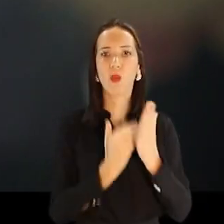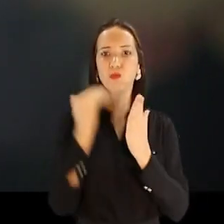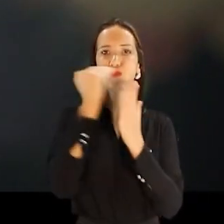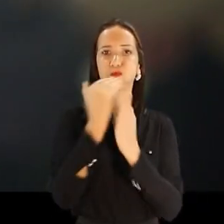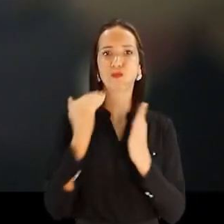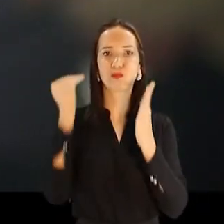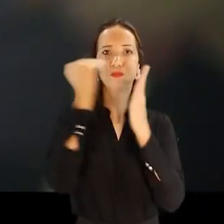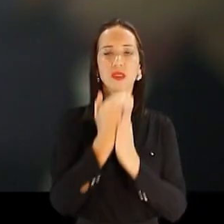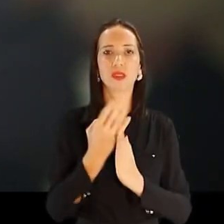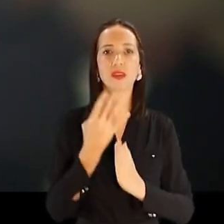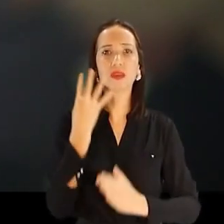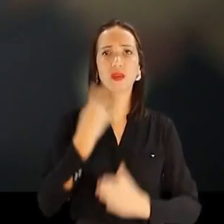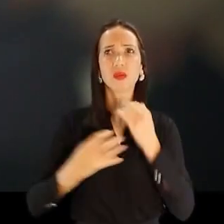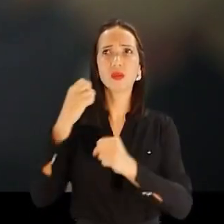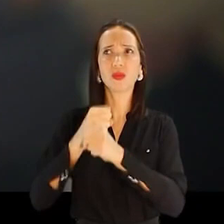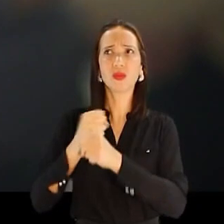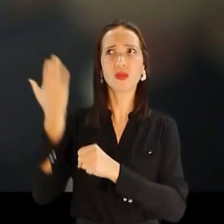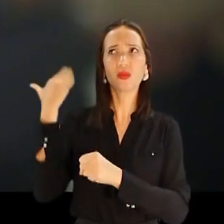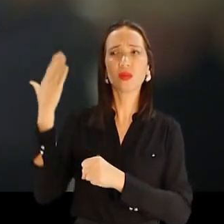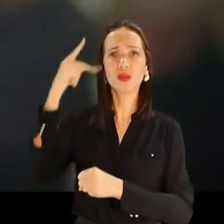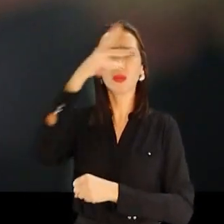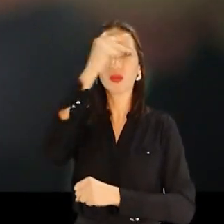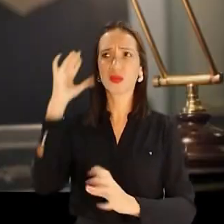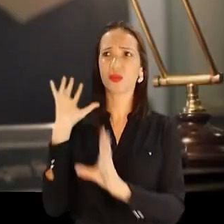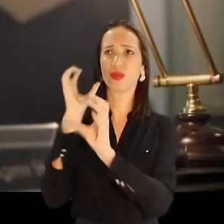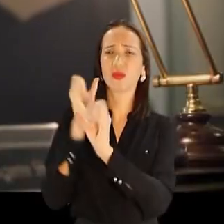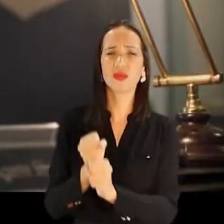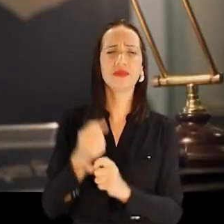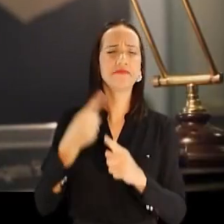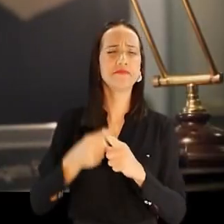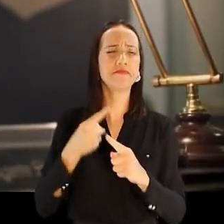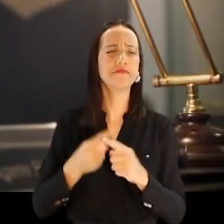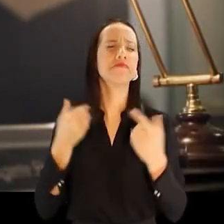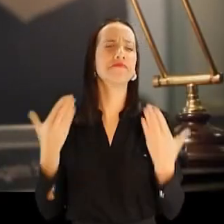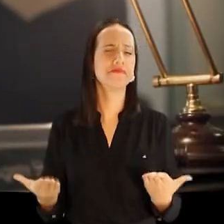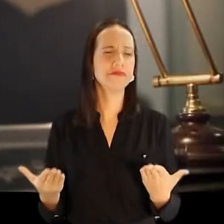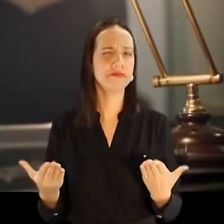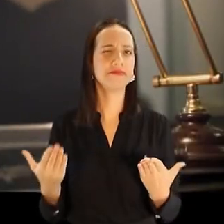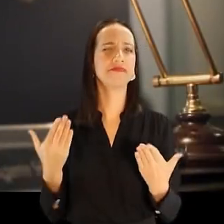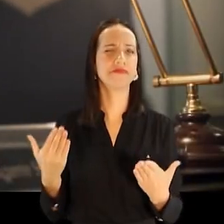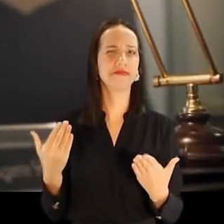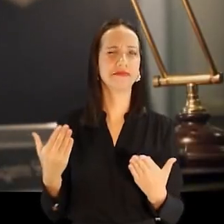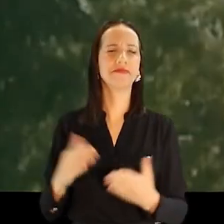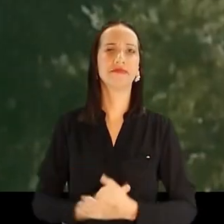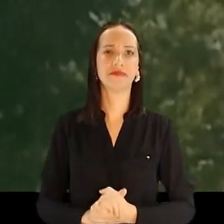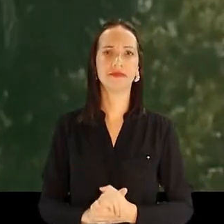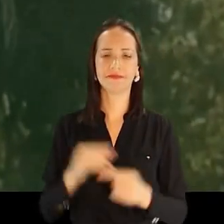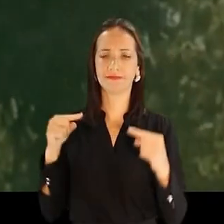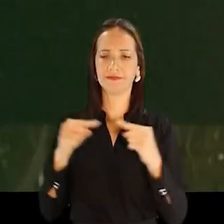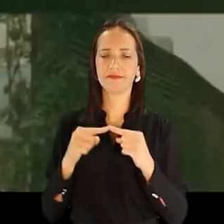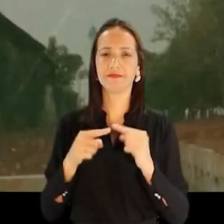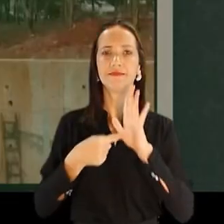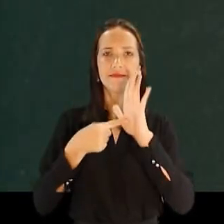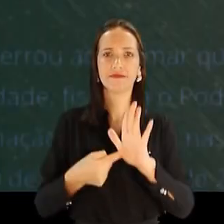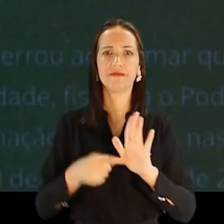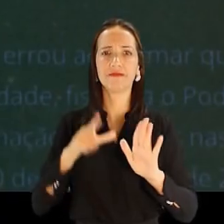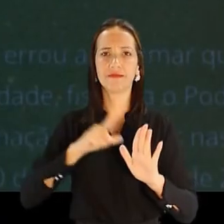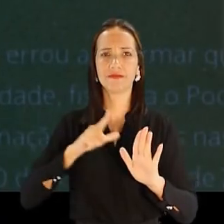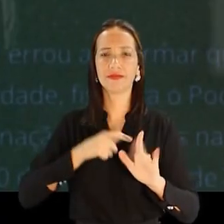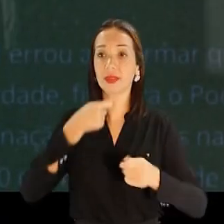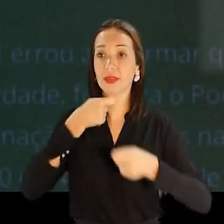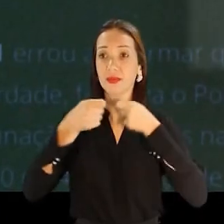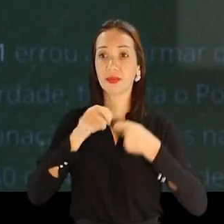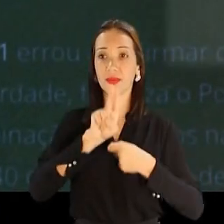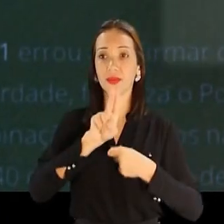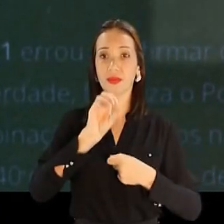do que todos os quatro últimos prefeitos somados. Por que será? De acordo com a reportagem